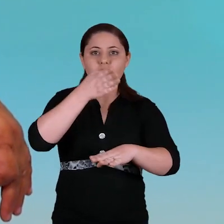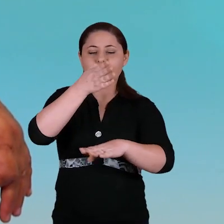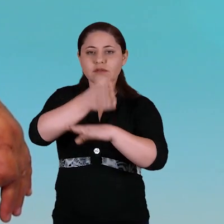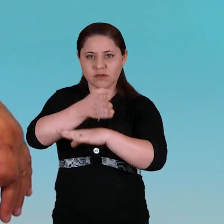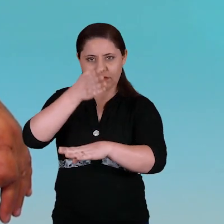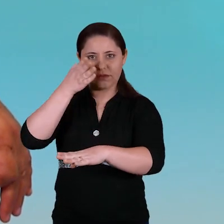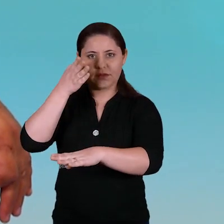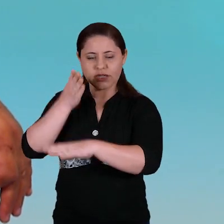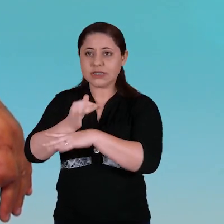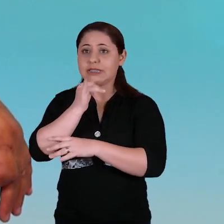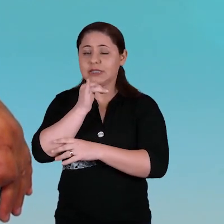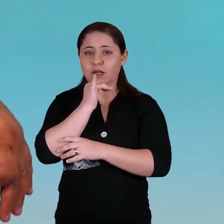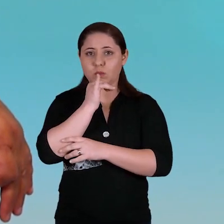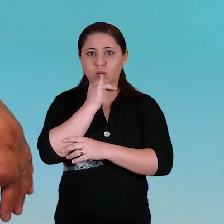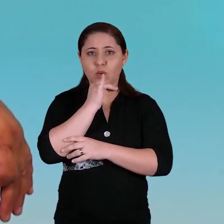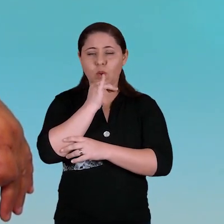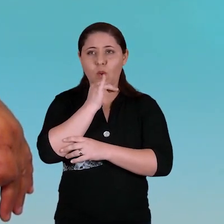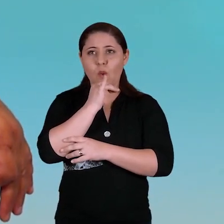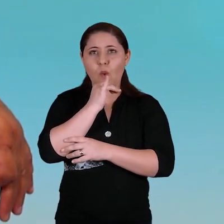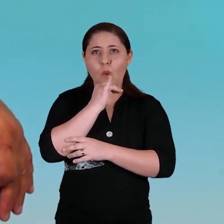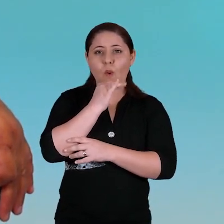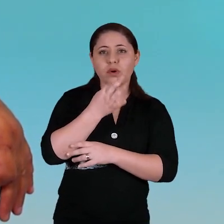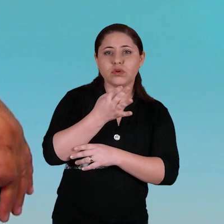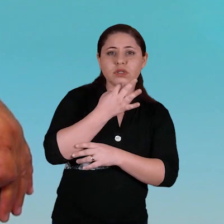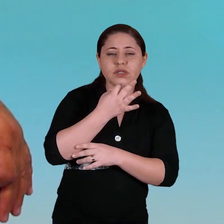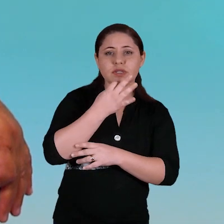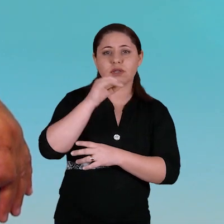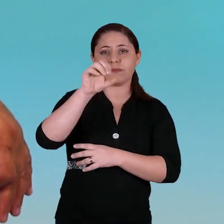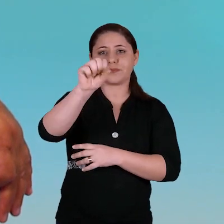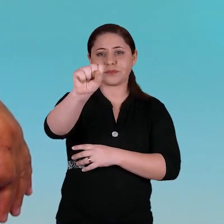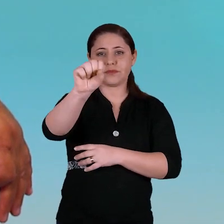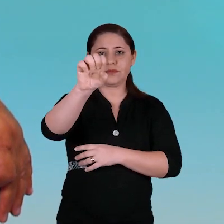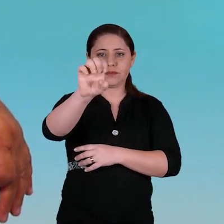instituições, por exemplo, eu conheci o SESC agora, só para citar uma,